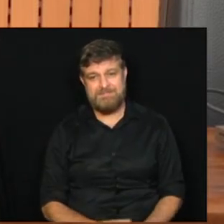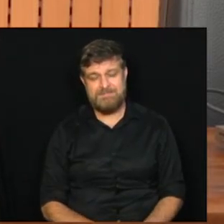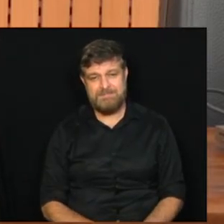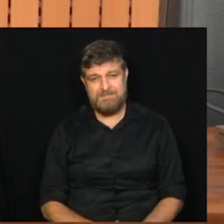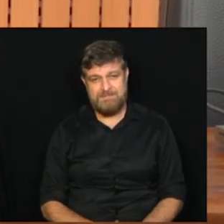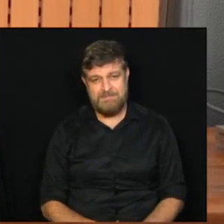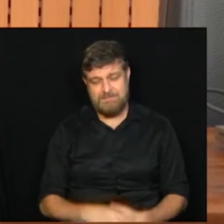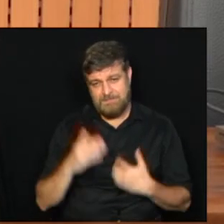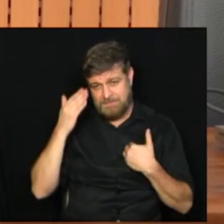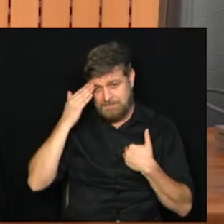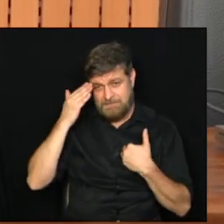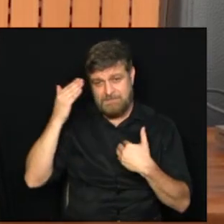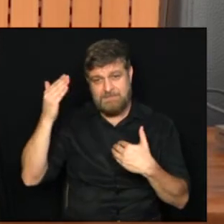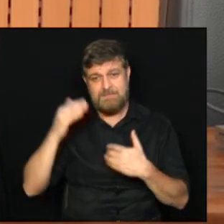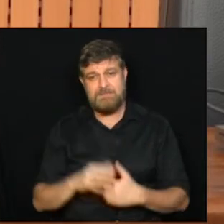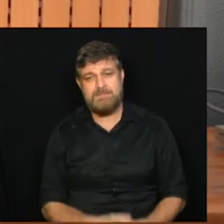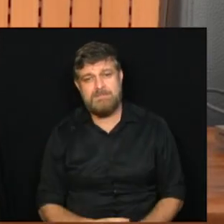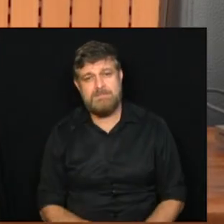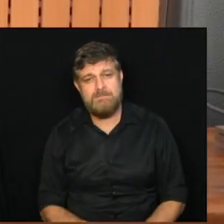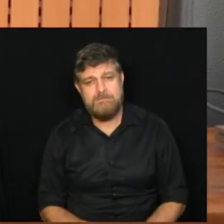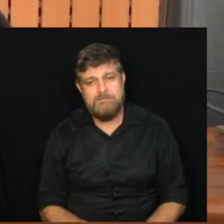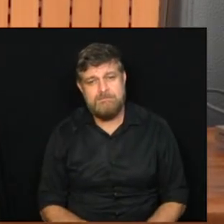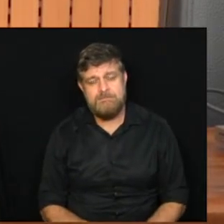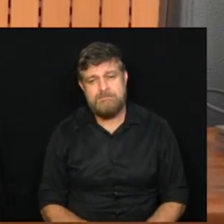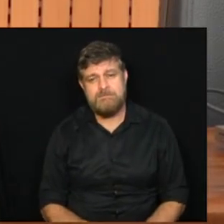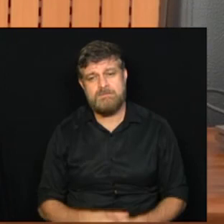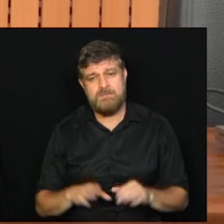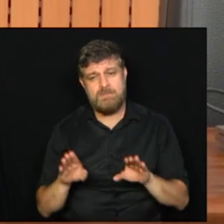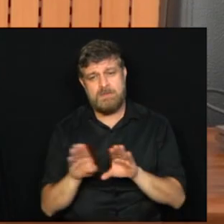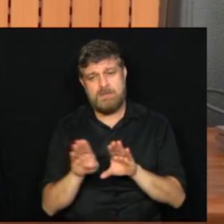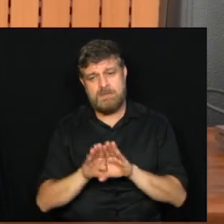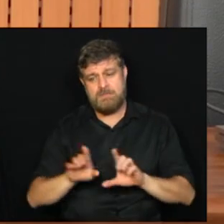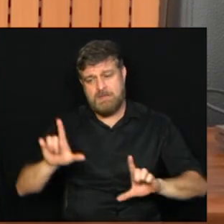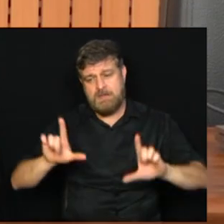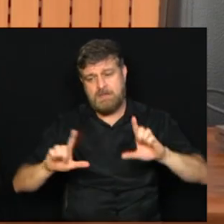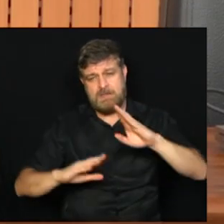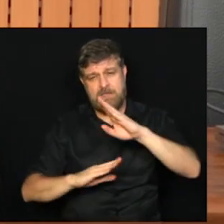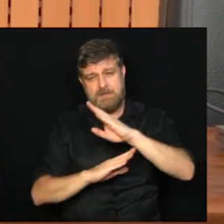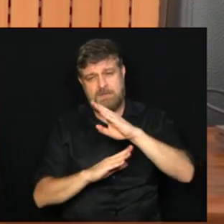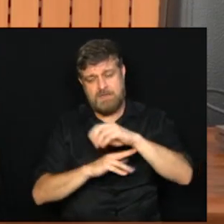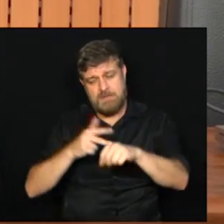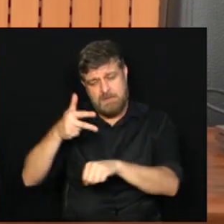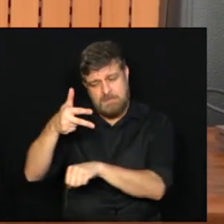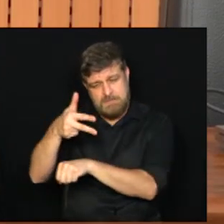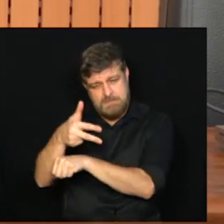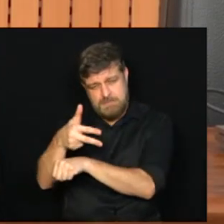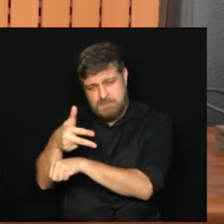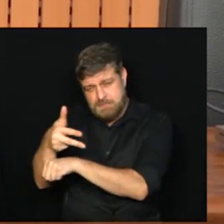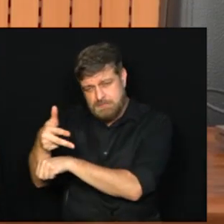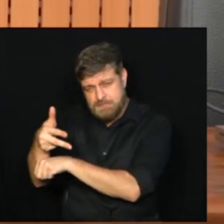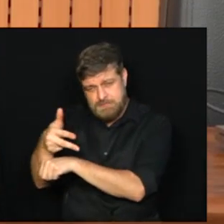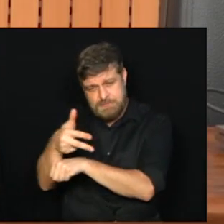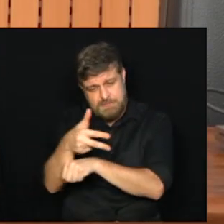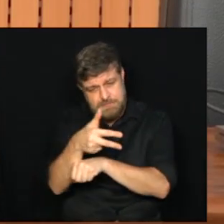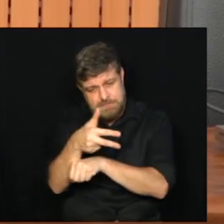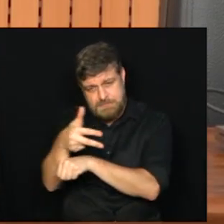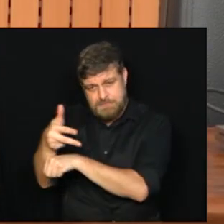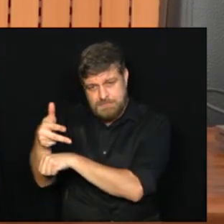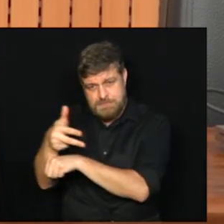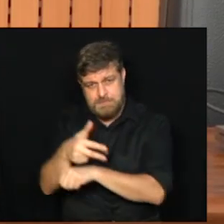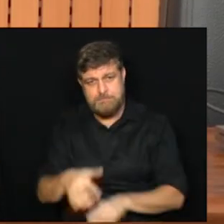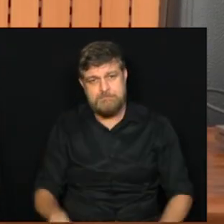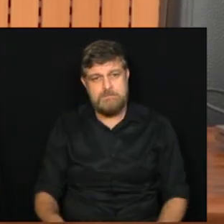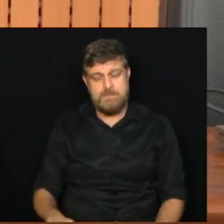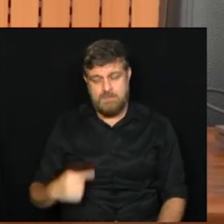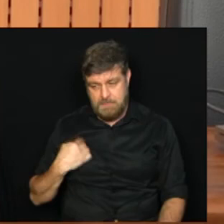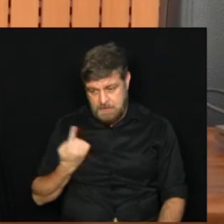Obrigado, vereador Carlinhos Camelô. Quero agradecer aqui a TV Câmara, que nos possibilita a transmissão e, portanto, a gente